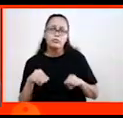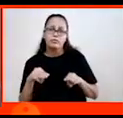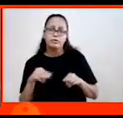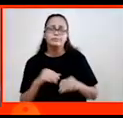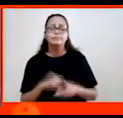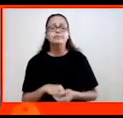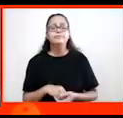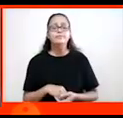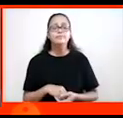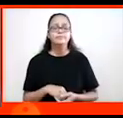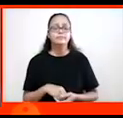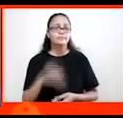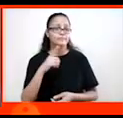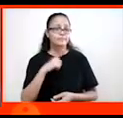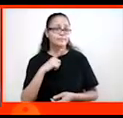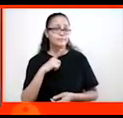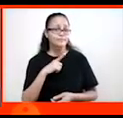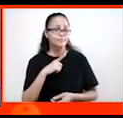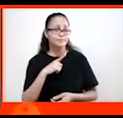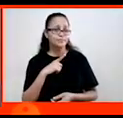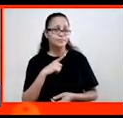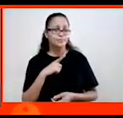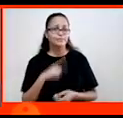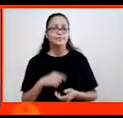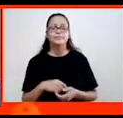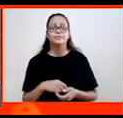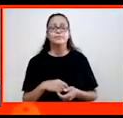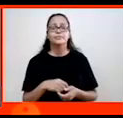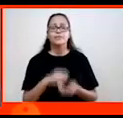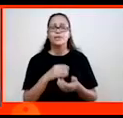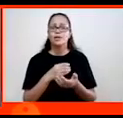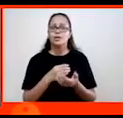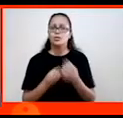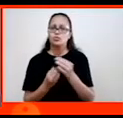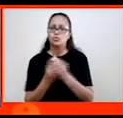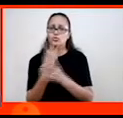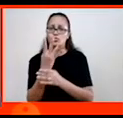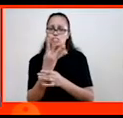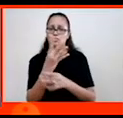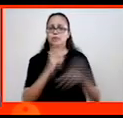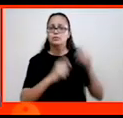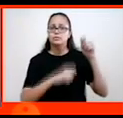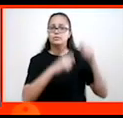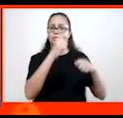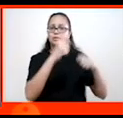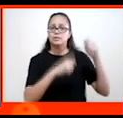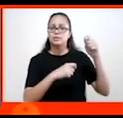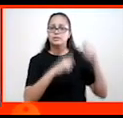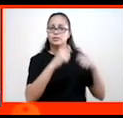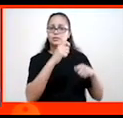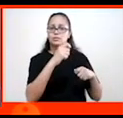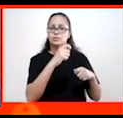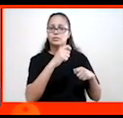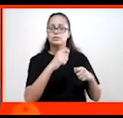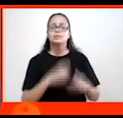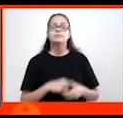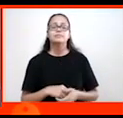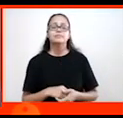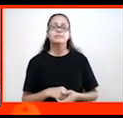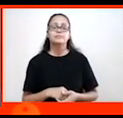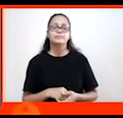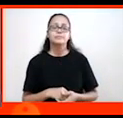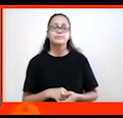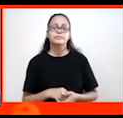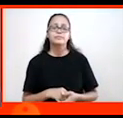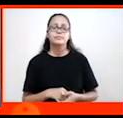certo? Bom, então nós temos que com o advento da indústria, o surgimento da indústria, nós já vamos falar mais especificamente sobre isso nos próximos slides.